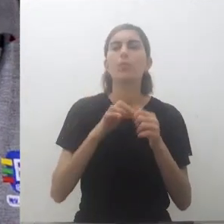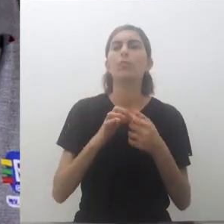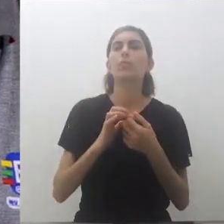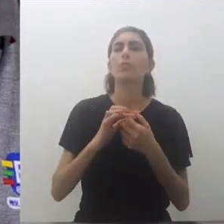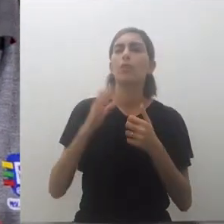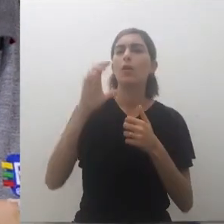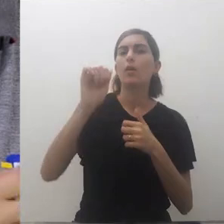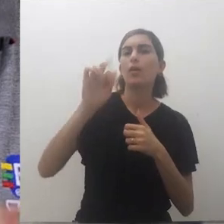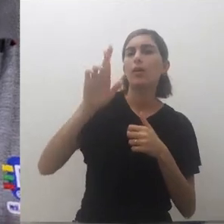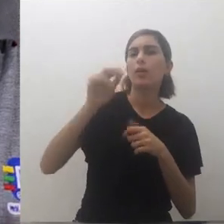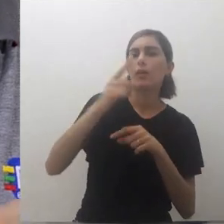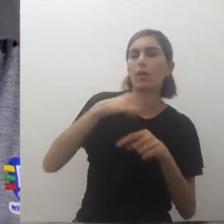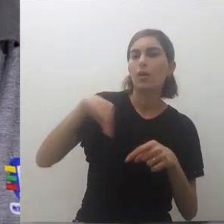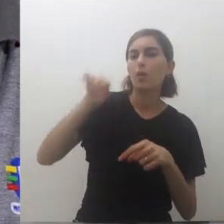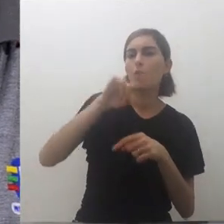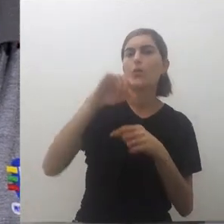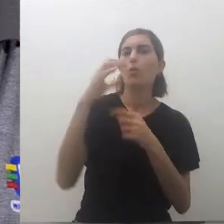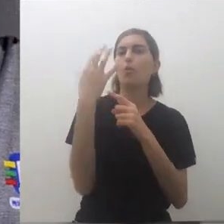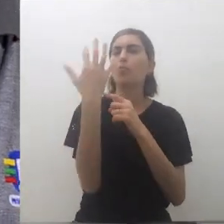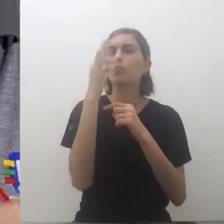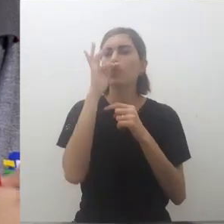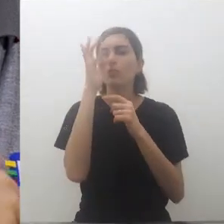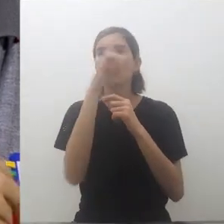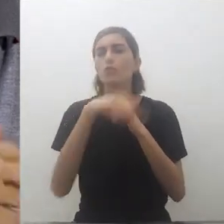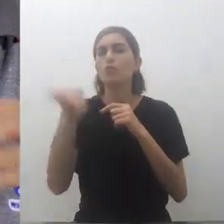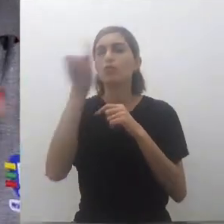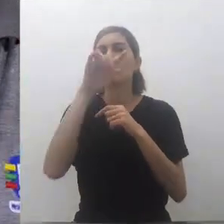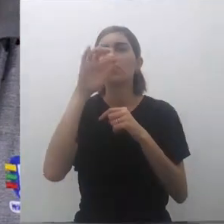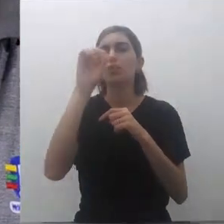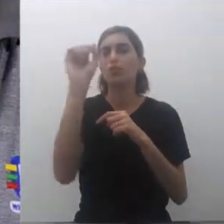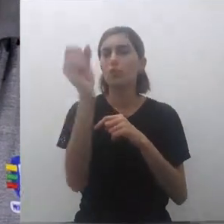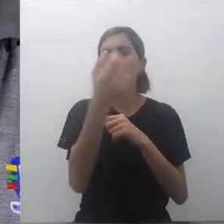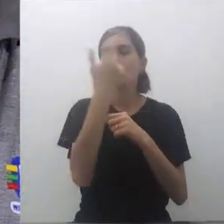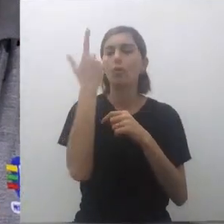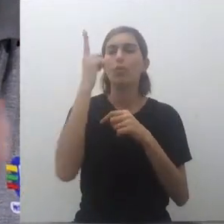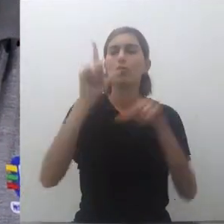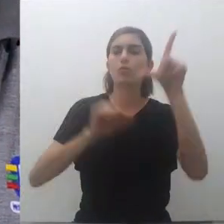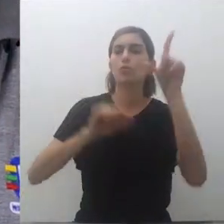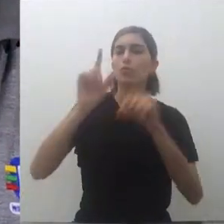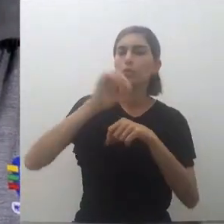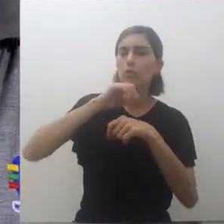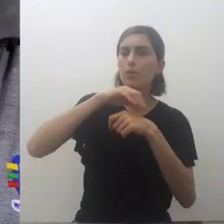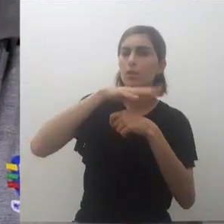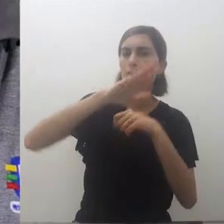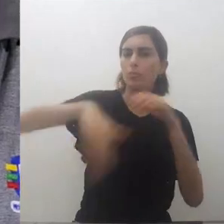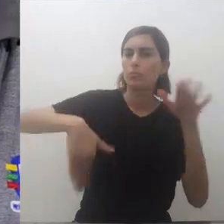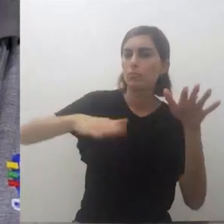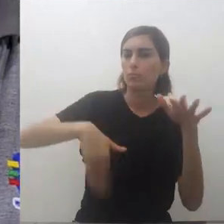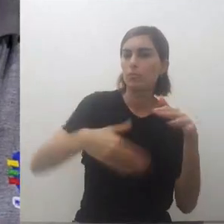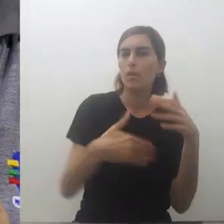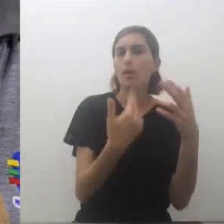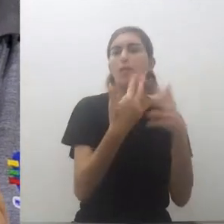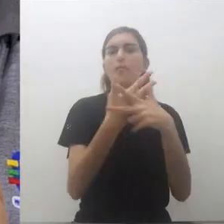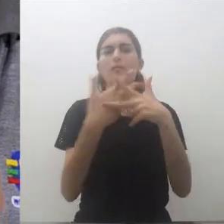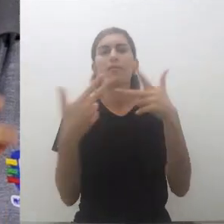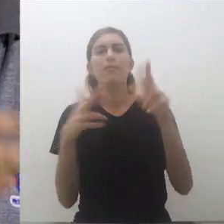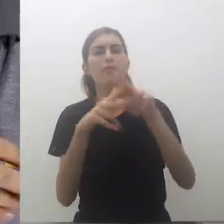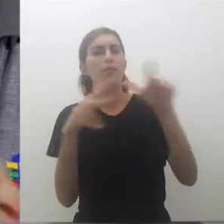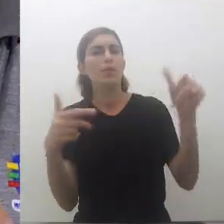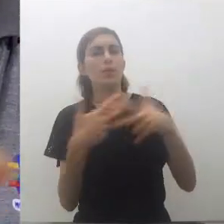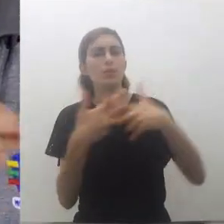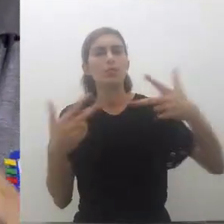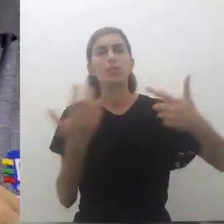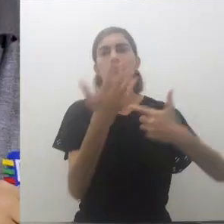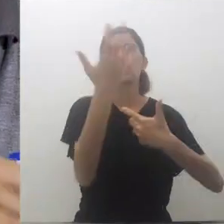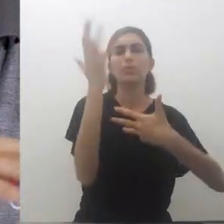num girassol, numa estrela do mar, vários objetos da natureza